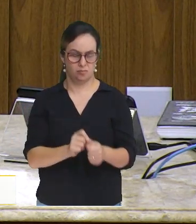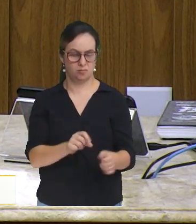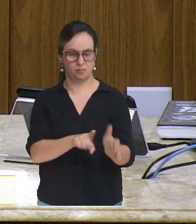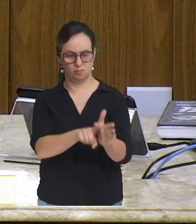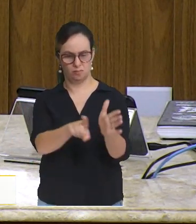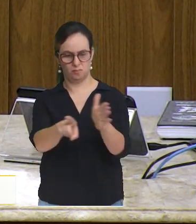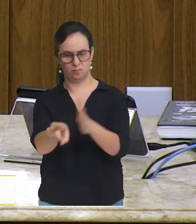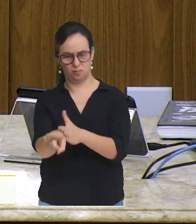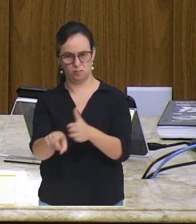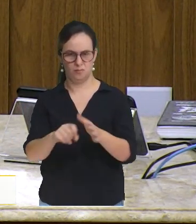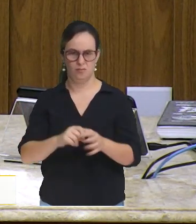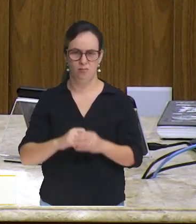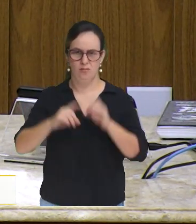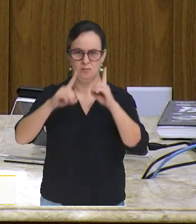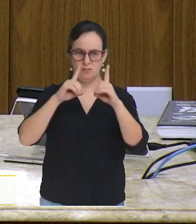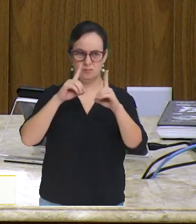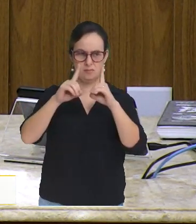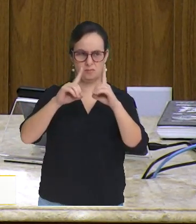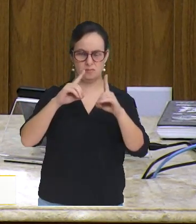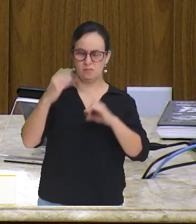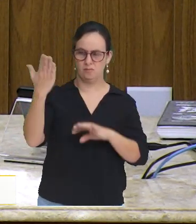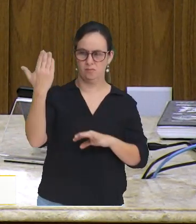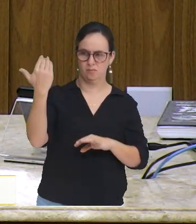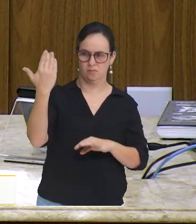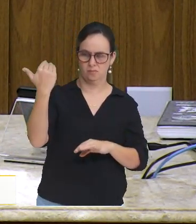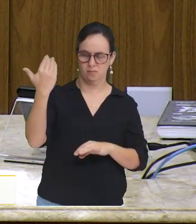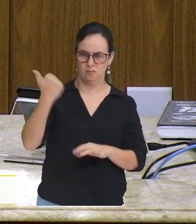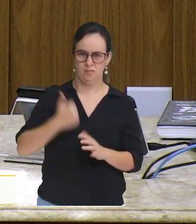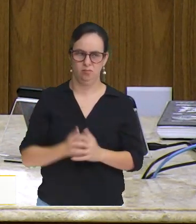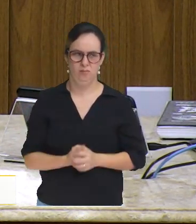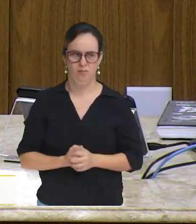na discussão, lá naquela discussão,